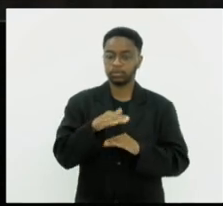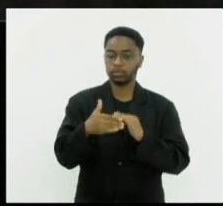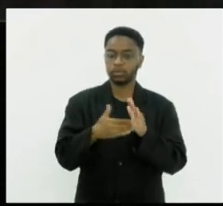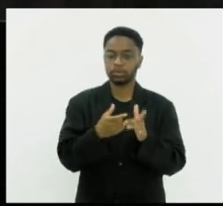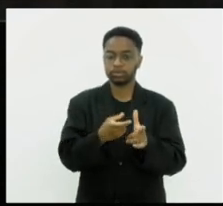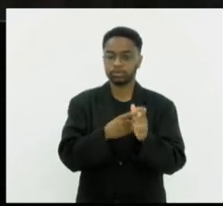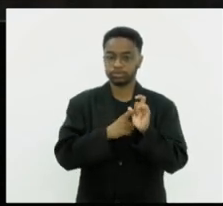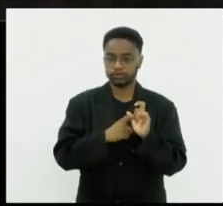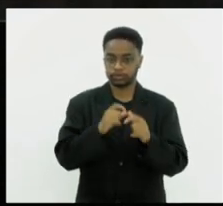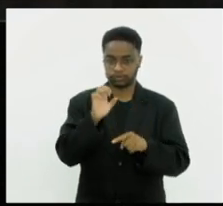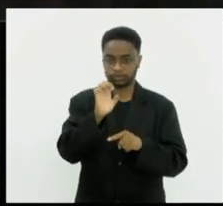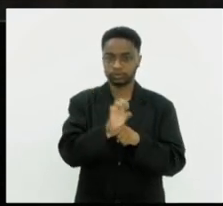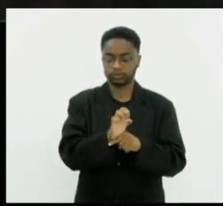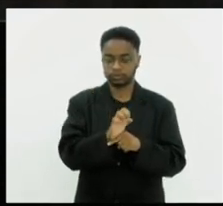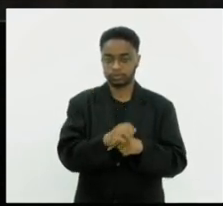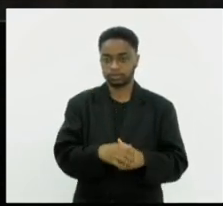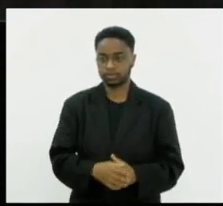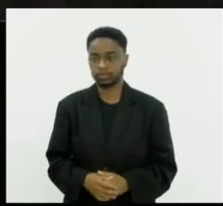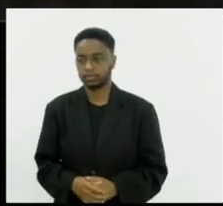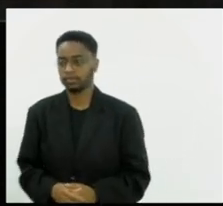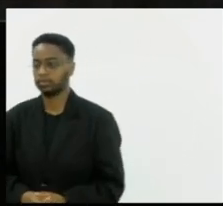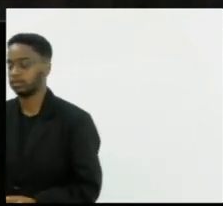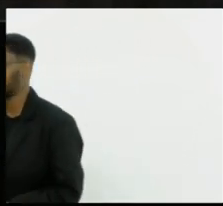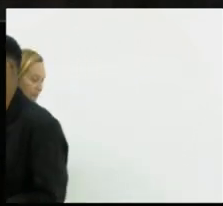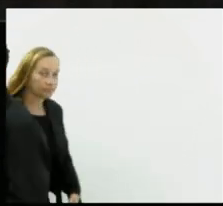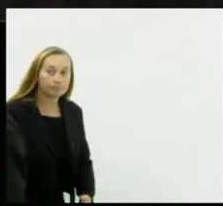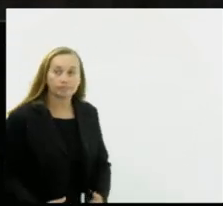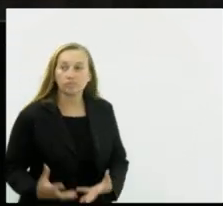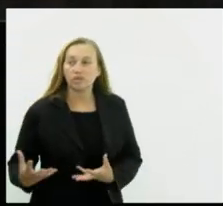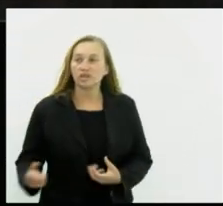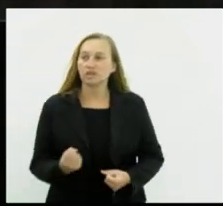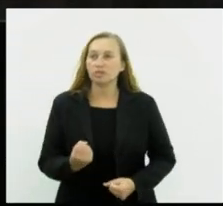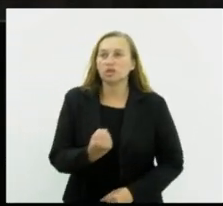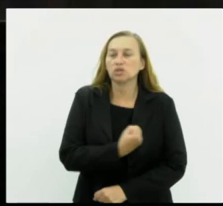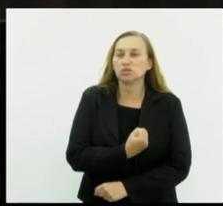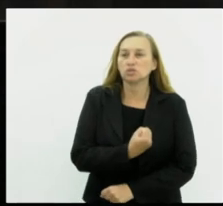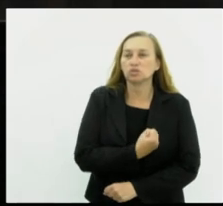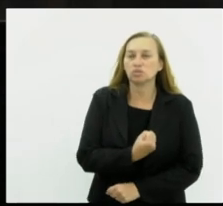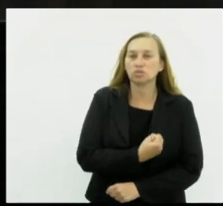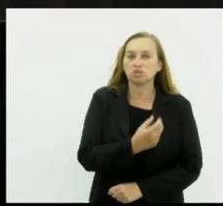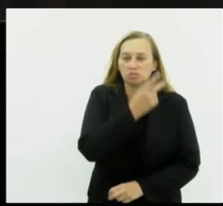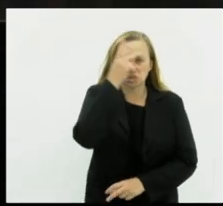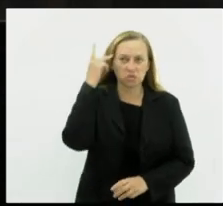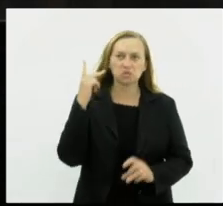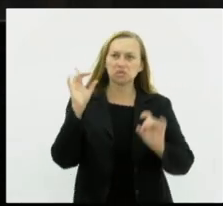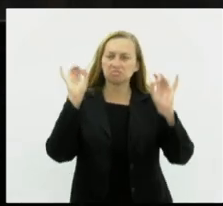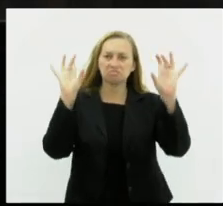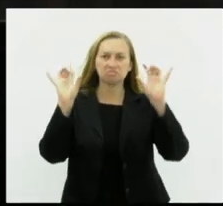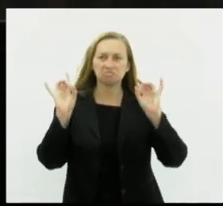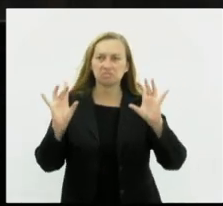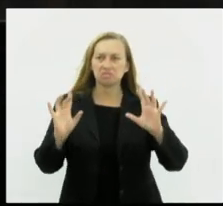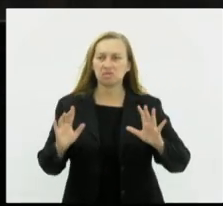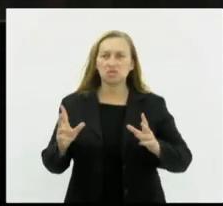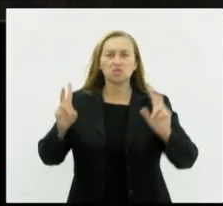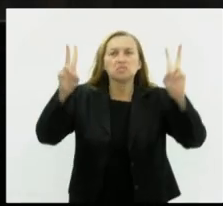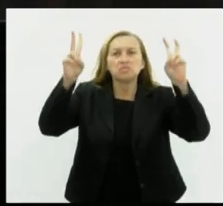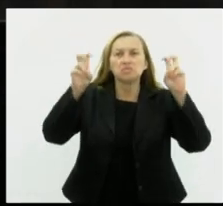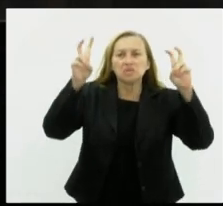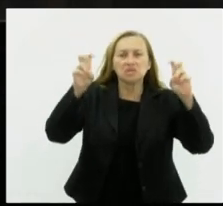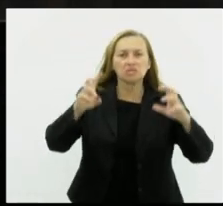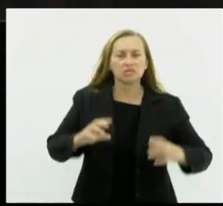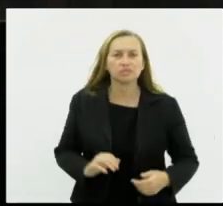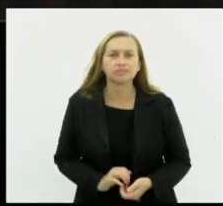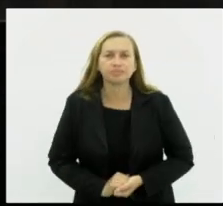Estado contraído à União e receber inúmeros especialistas sobre o tema,